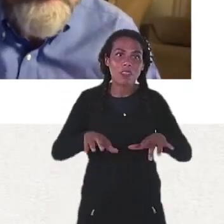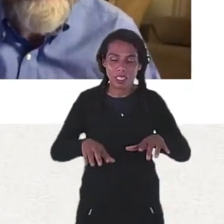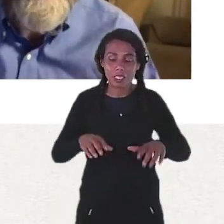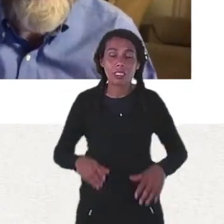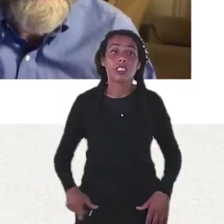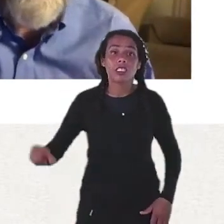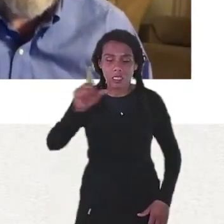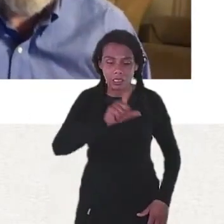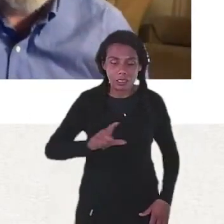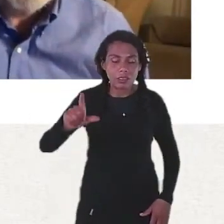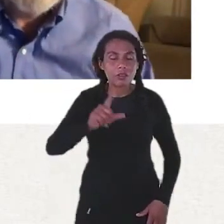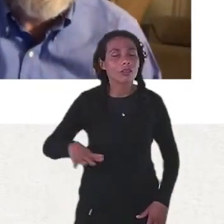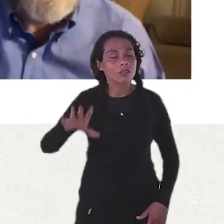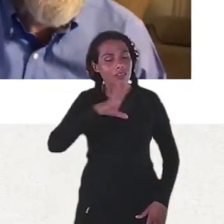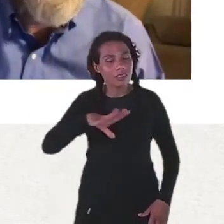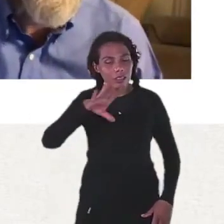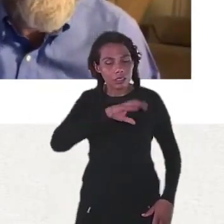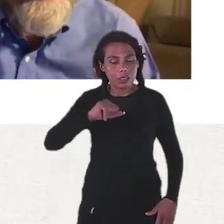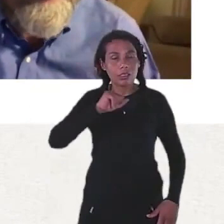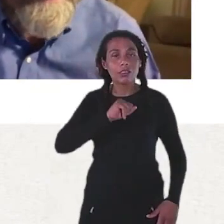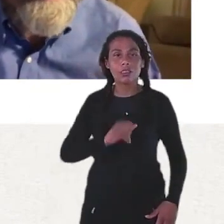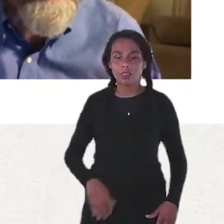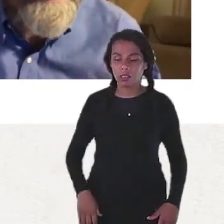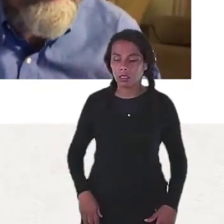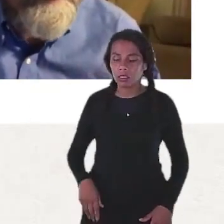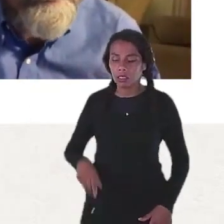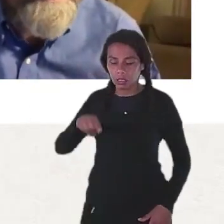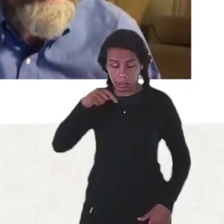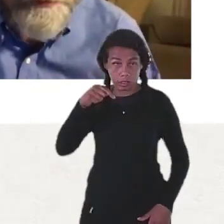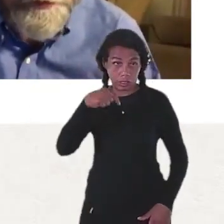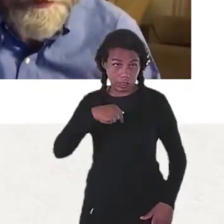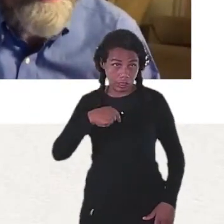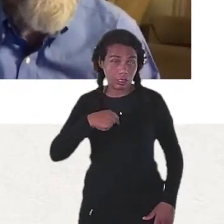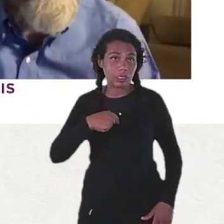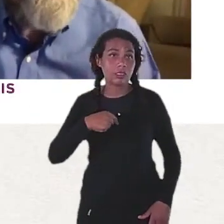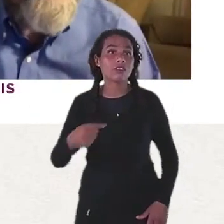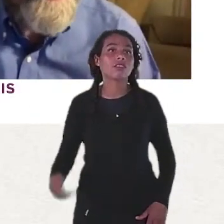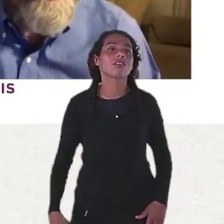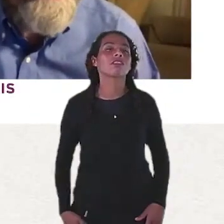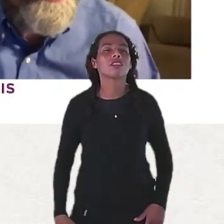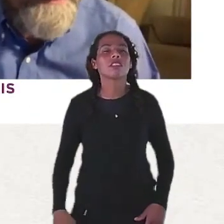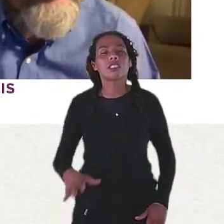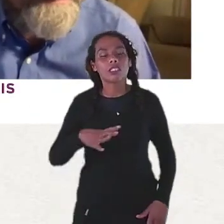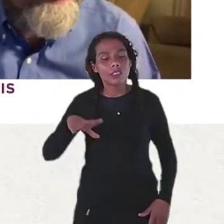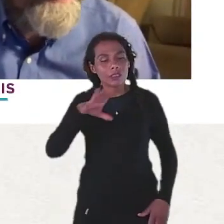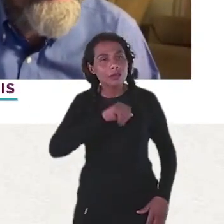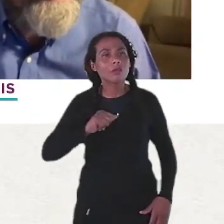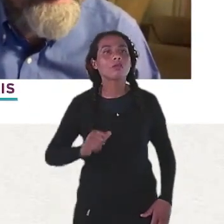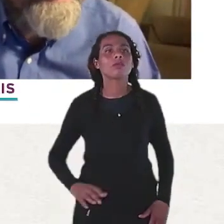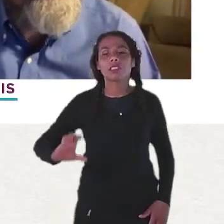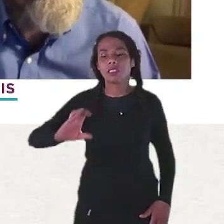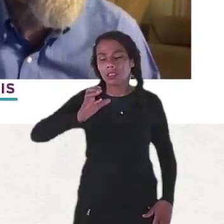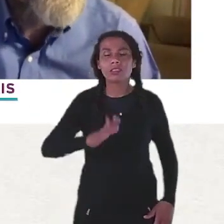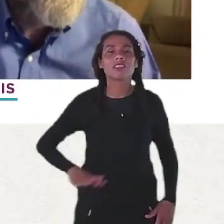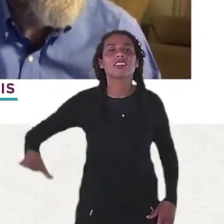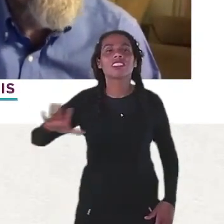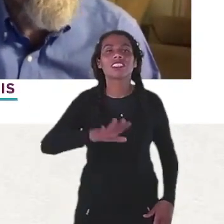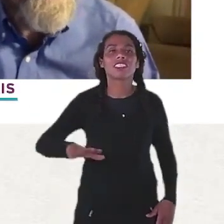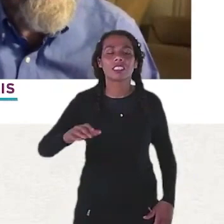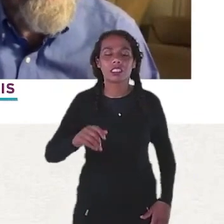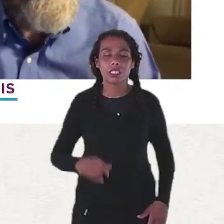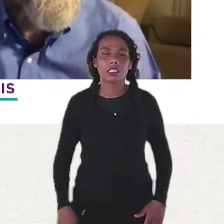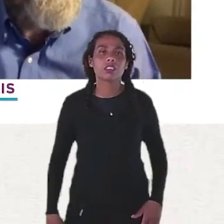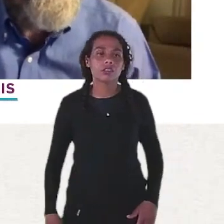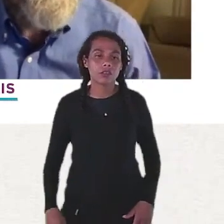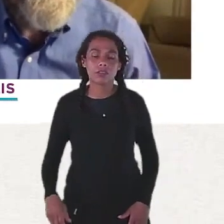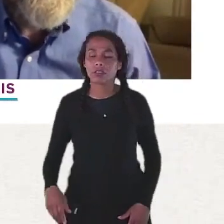e especificamente por ficção científica, né? E me apresentou o Arthur Clarke. Legal é isso, só um